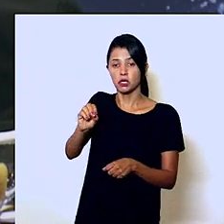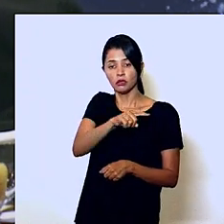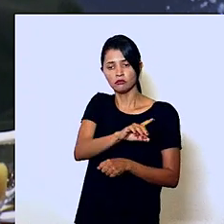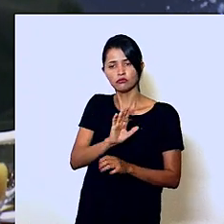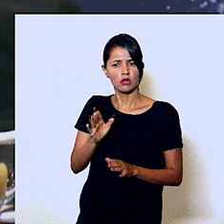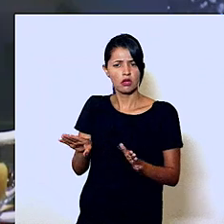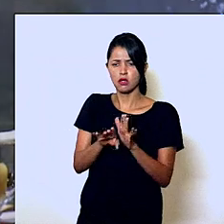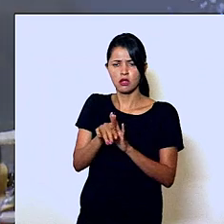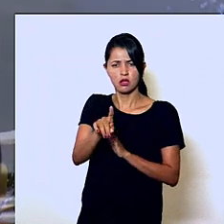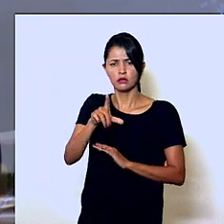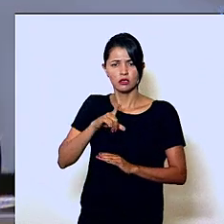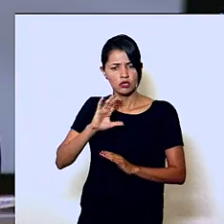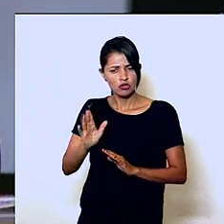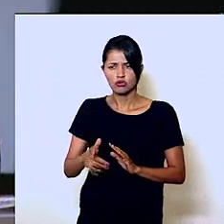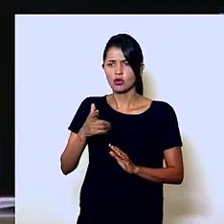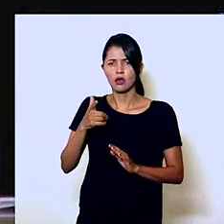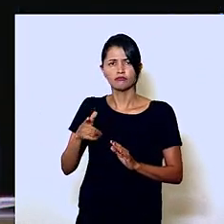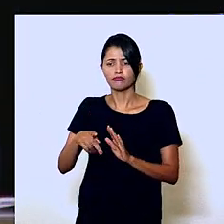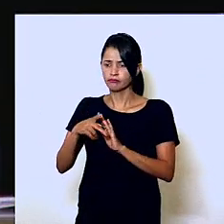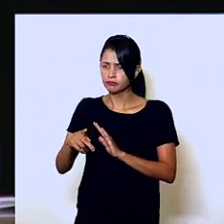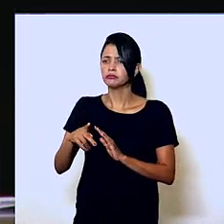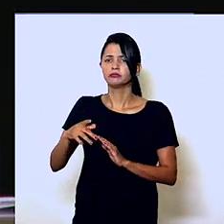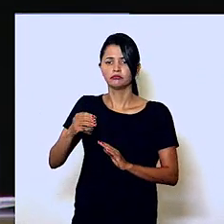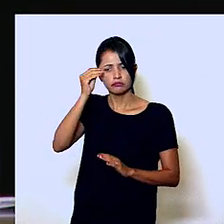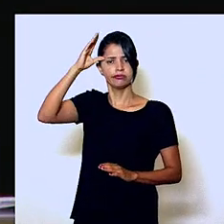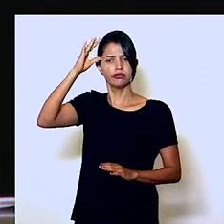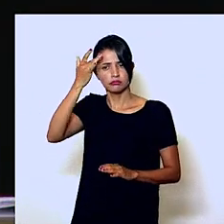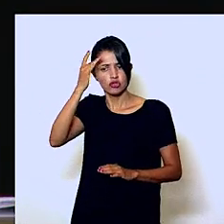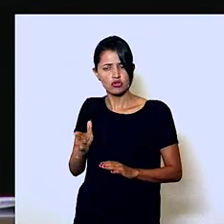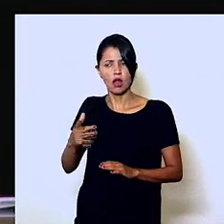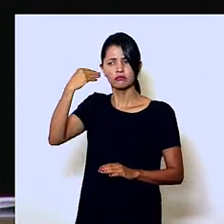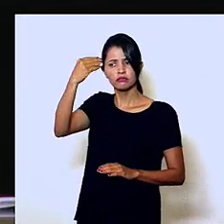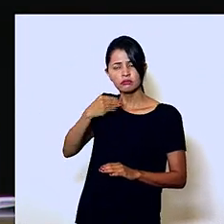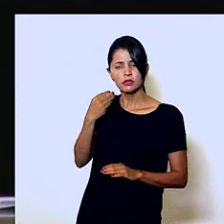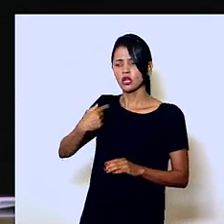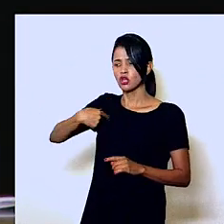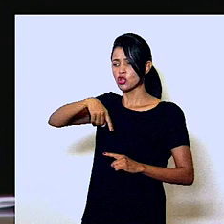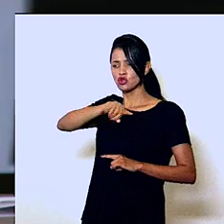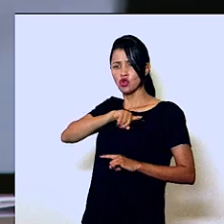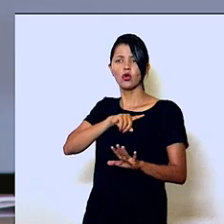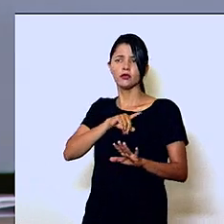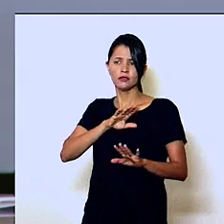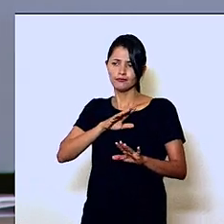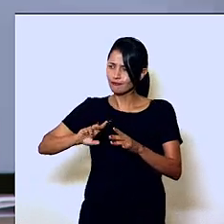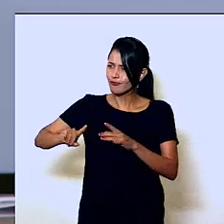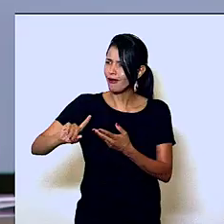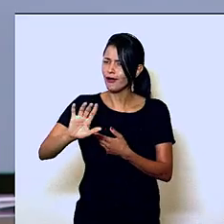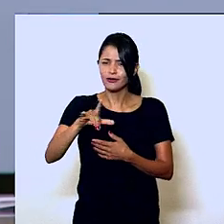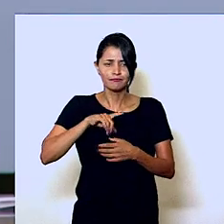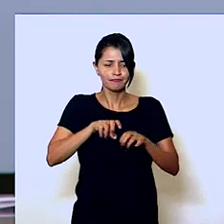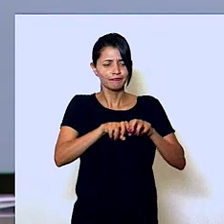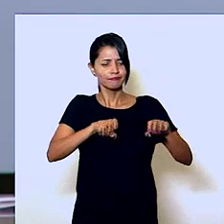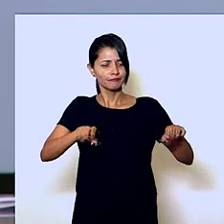corpo diplomático, uma experiência que muitos de nós, por trás de mesas e escrivaninhas, nem sempre temos a oportunidade